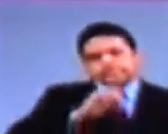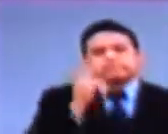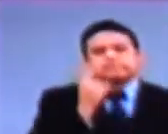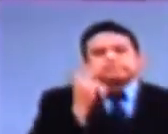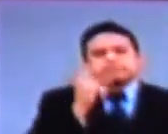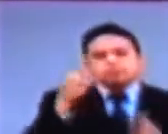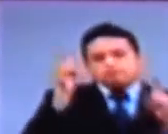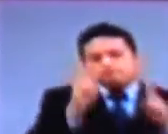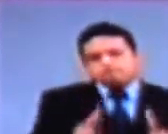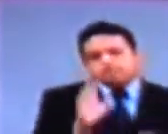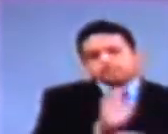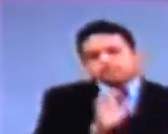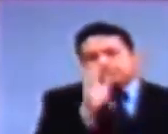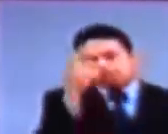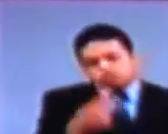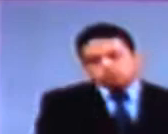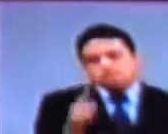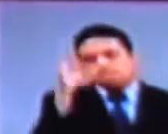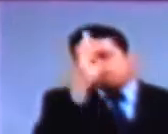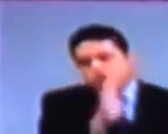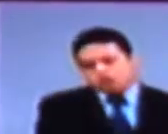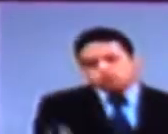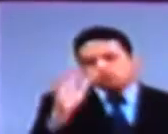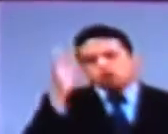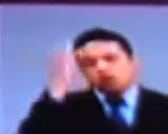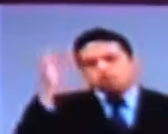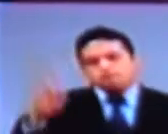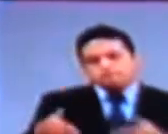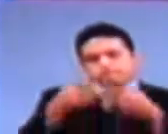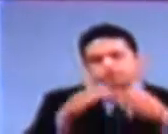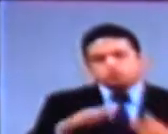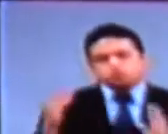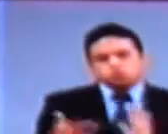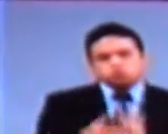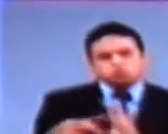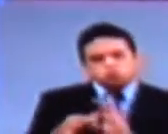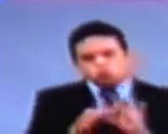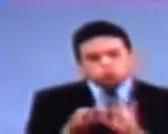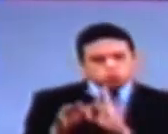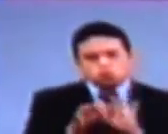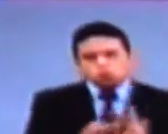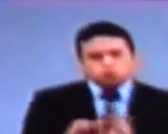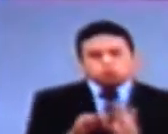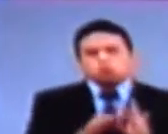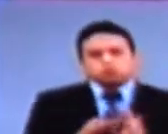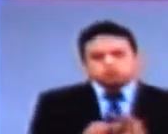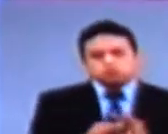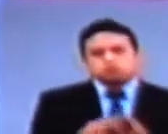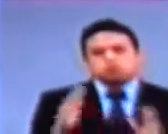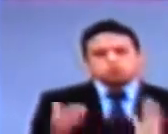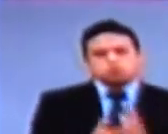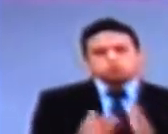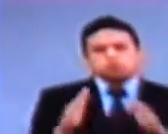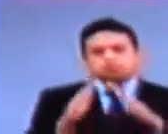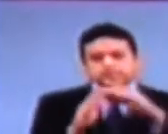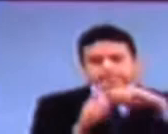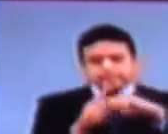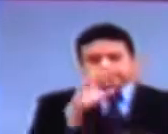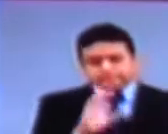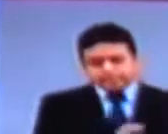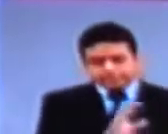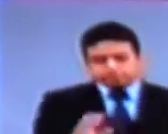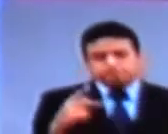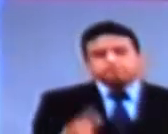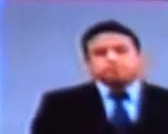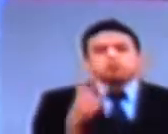Ceará, que a paz reine nesse Brasil. É o que pedimos amanhã, todos juntos, todos unidos. Toda a Igreja Católica de